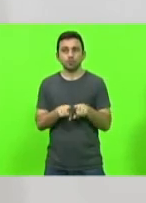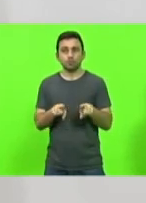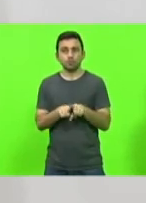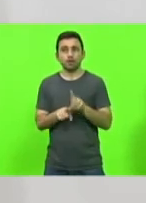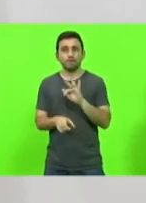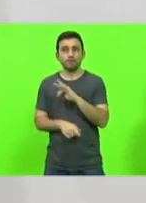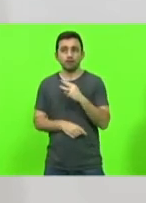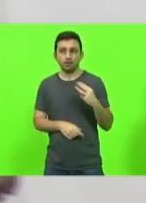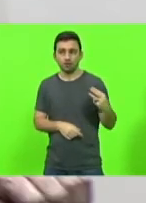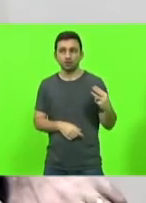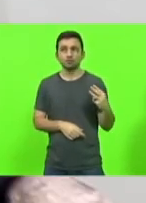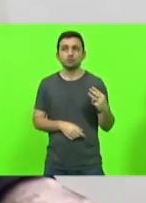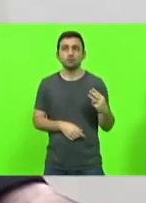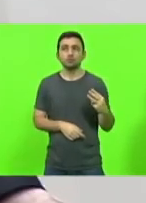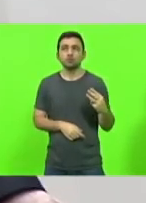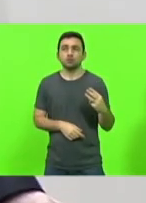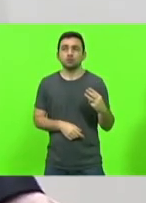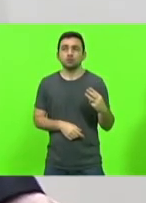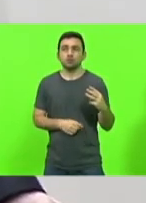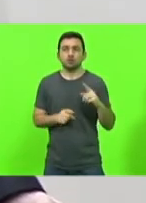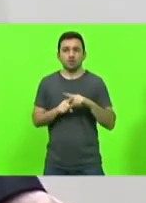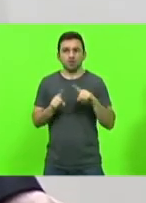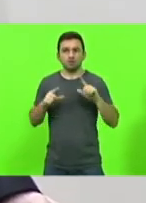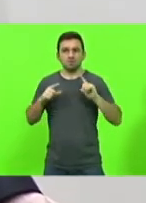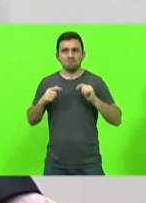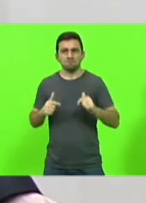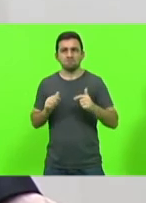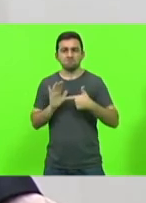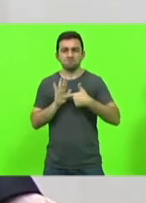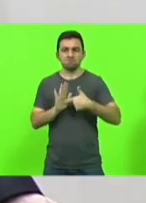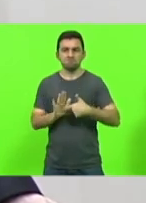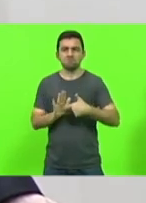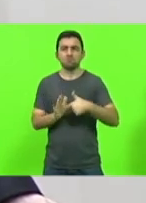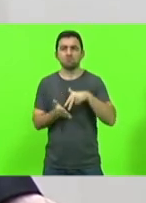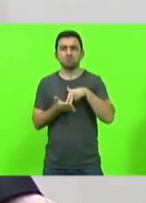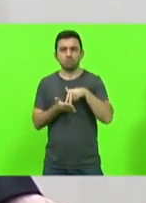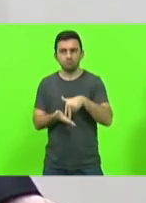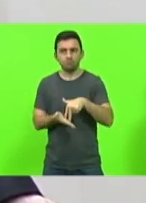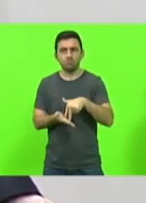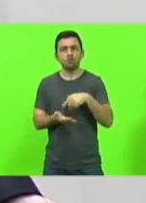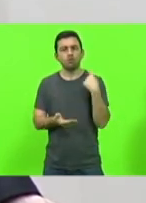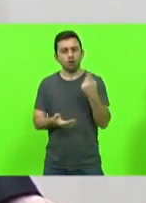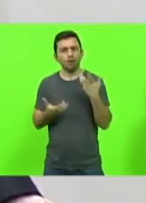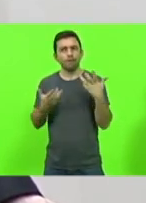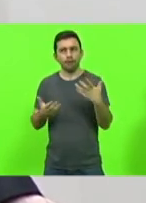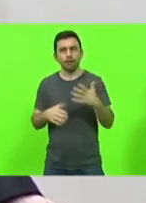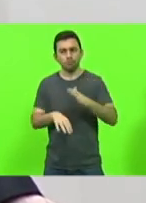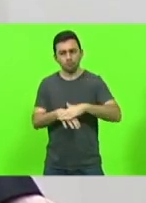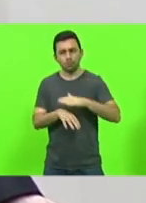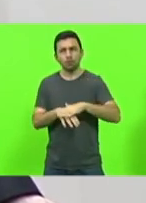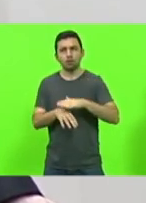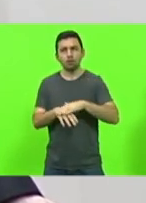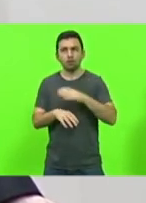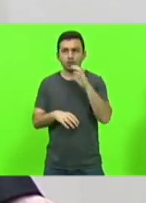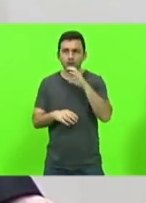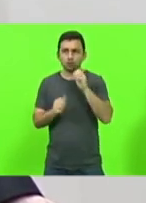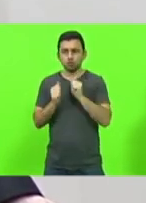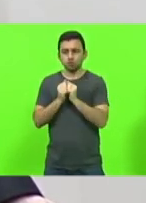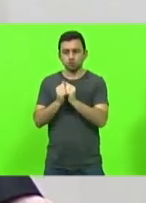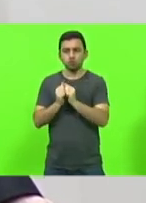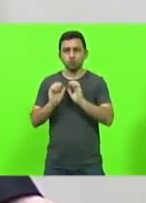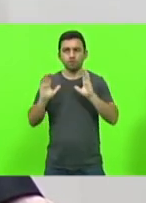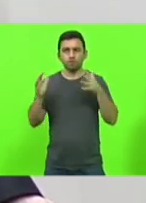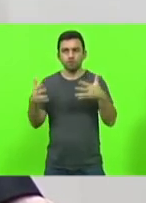Fiesc tem se posicionado, nós queremos agir junto com o Fórum Parlamentar